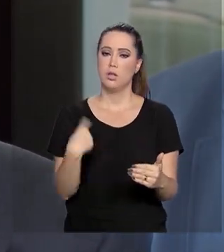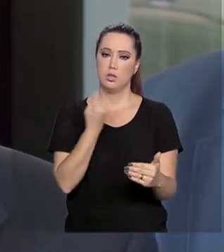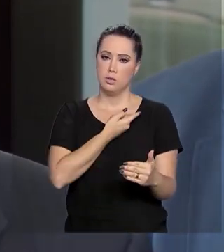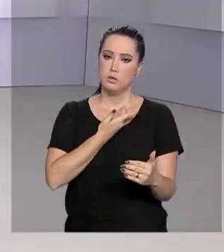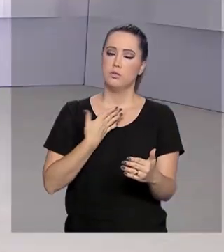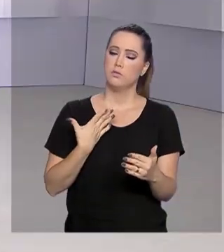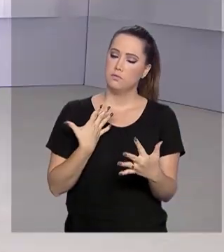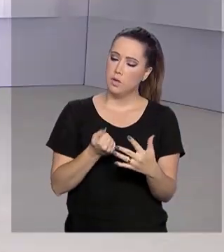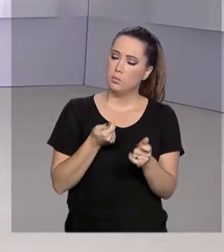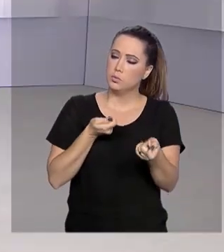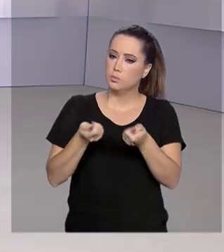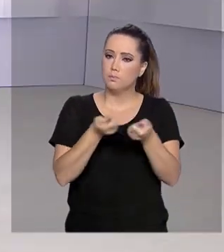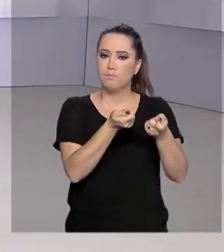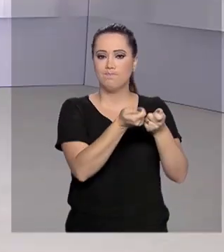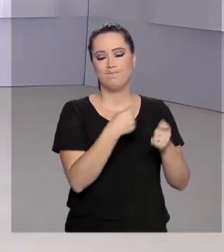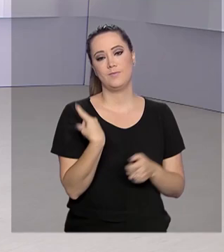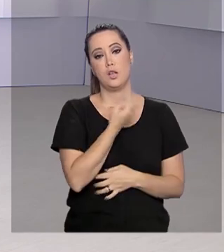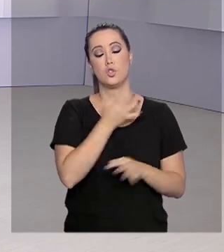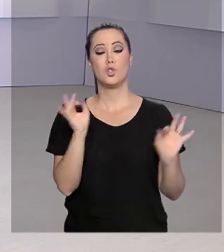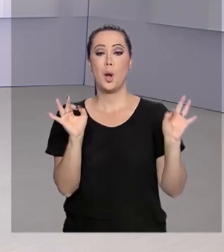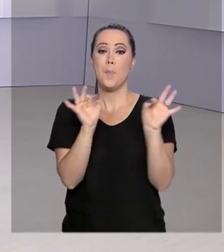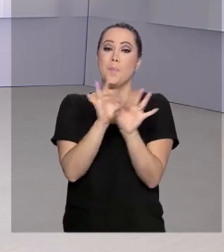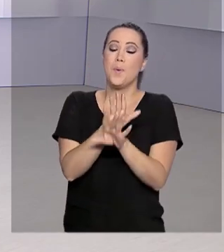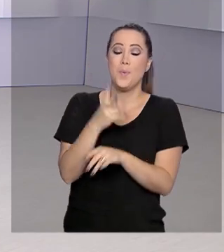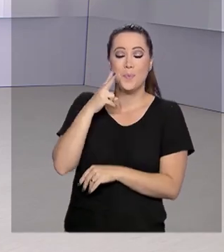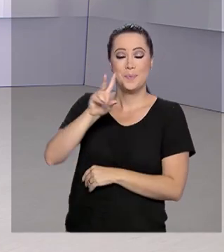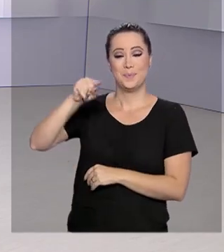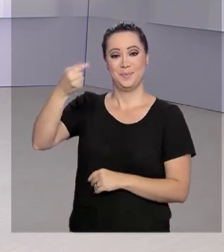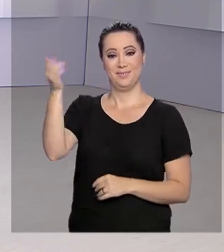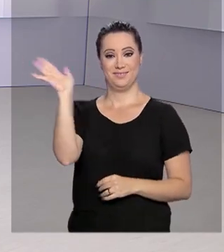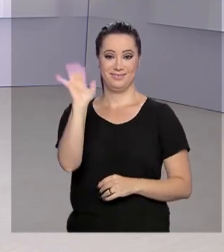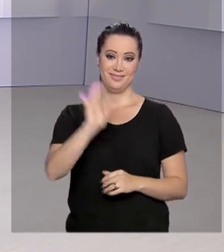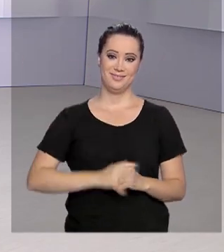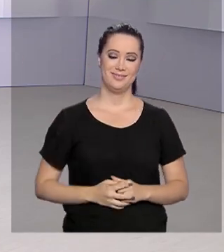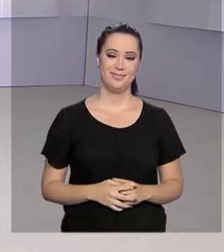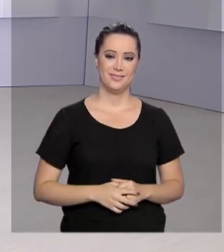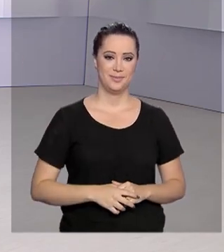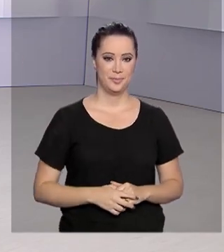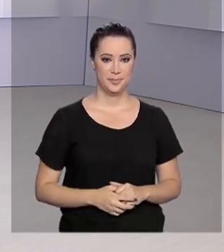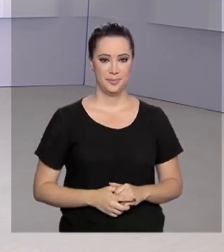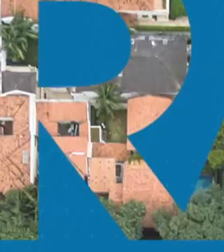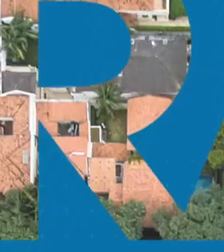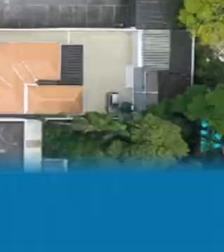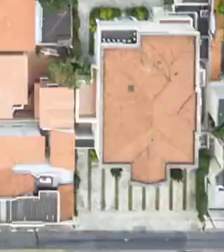neutralizar. A gente fica por aqui. Nos vemos na próxima edição. Até lá!